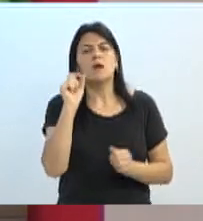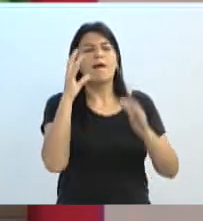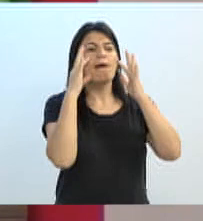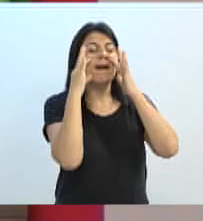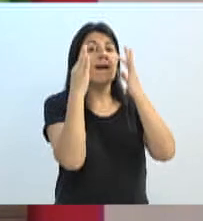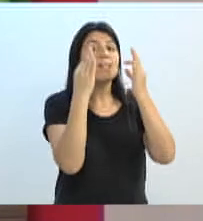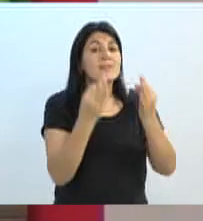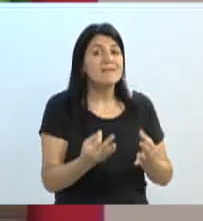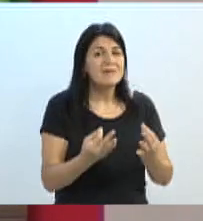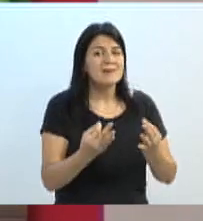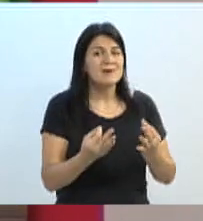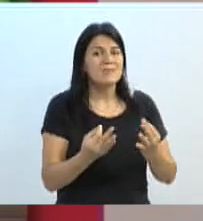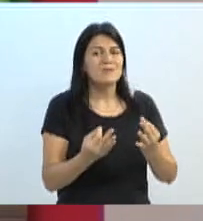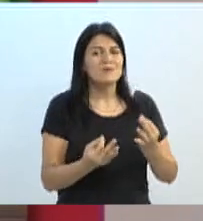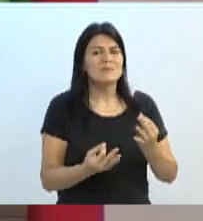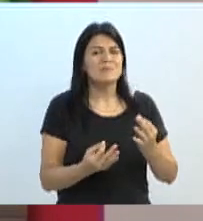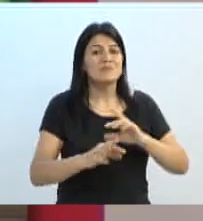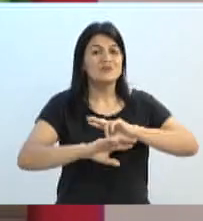diferentes pontos de vista.